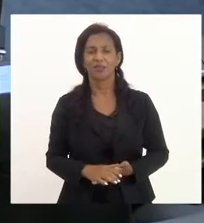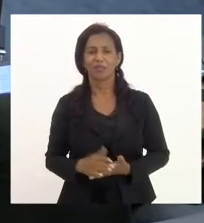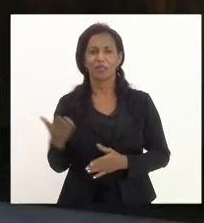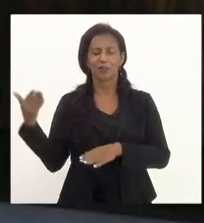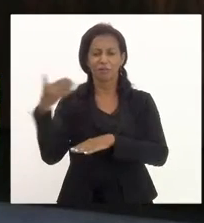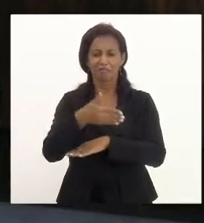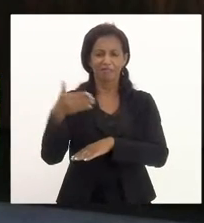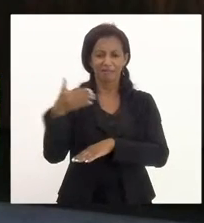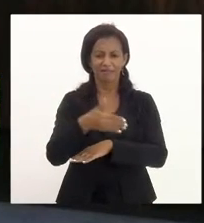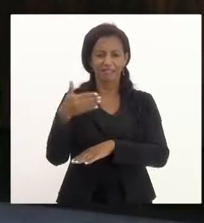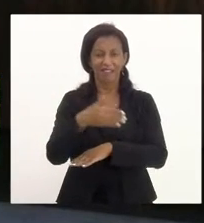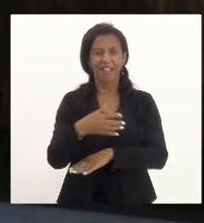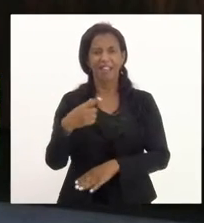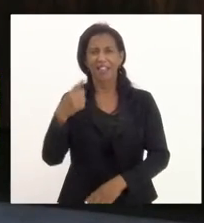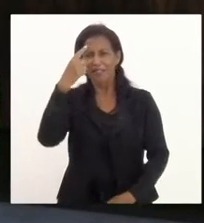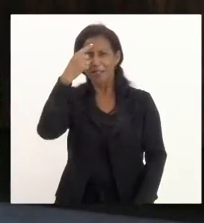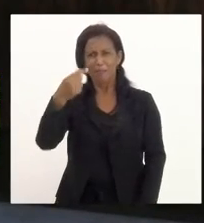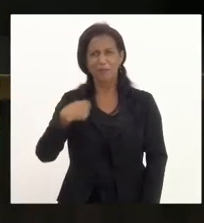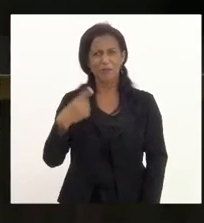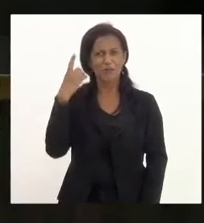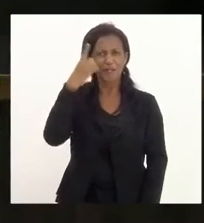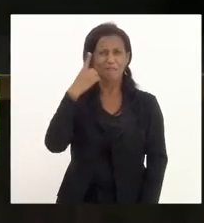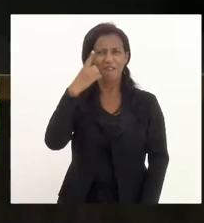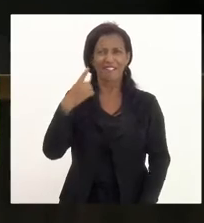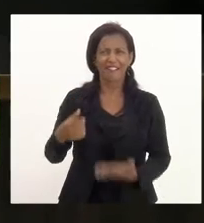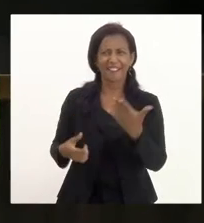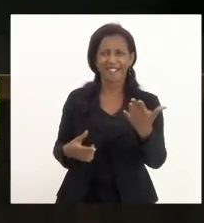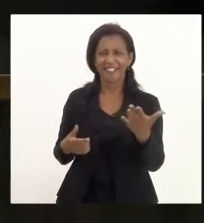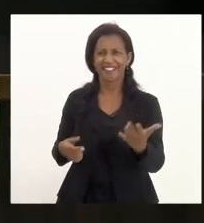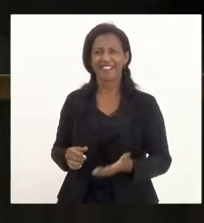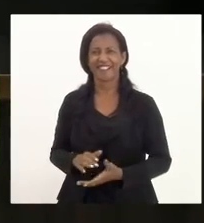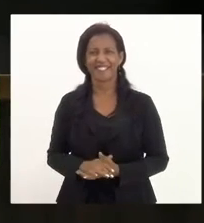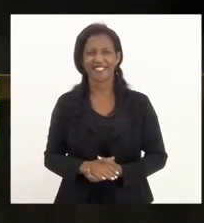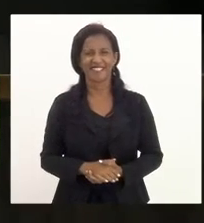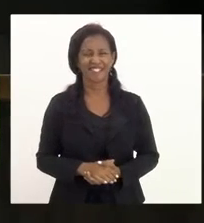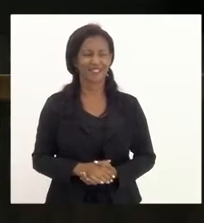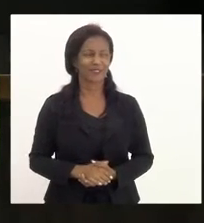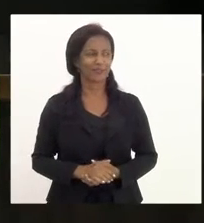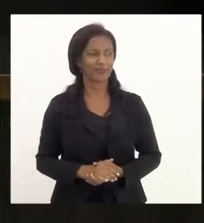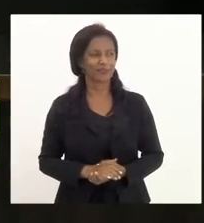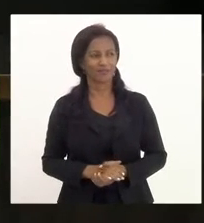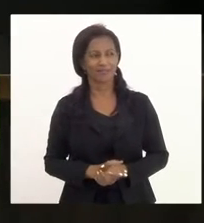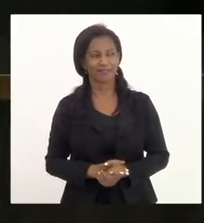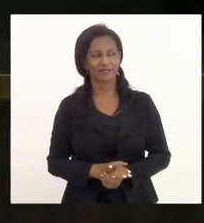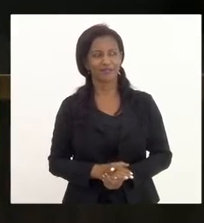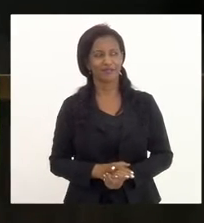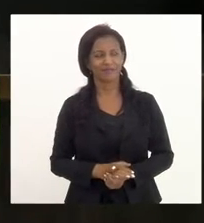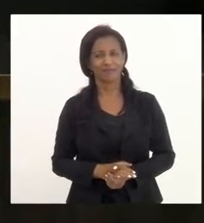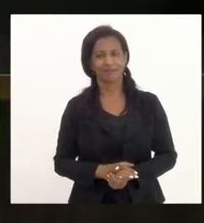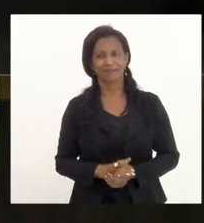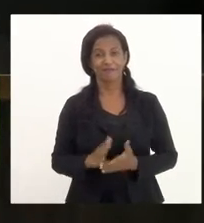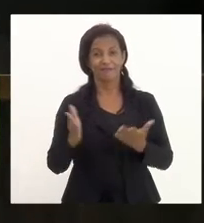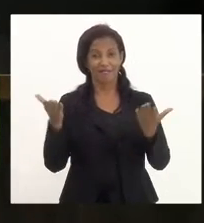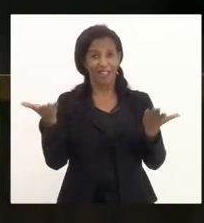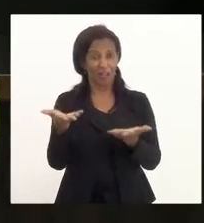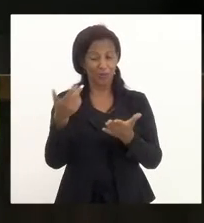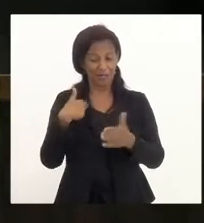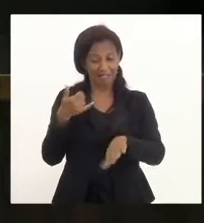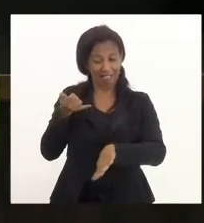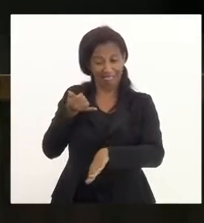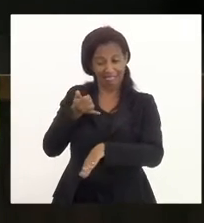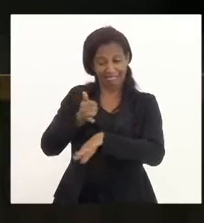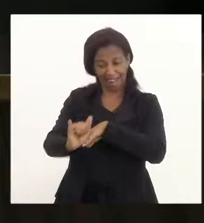tanto aqui que o senhor já tá achando que eu sou Deputado É verdade eu agora eu comecei uma